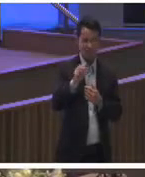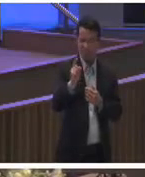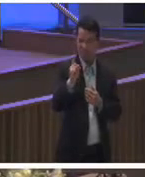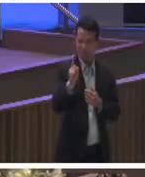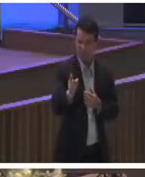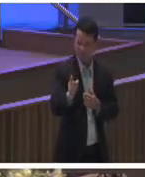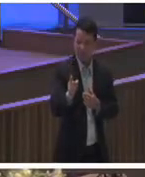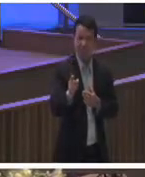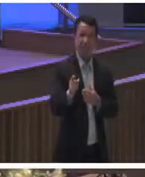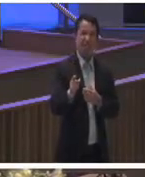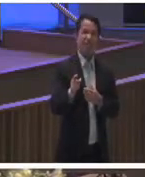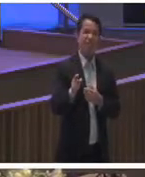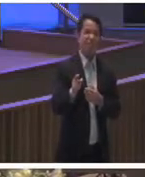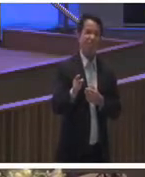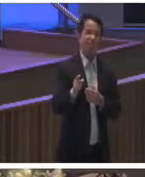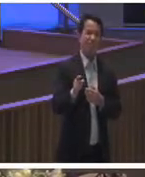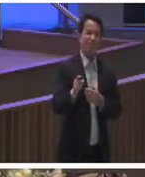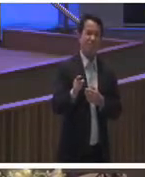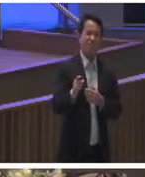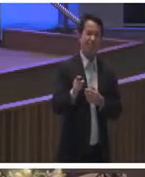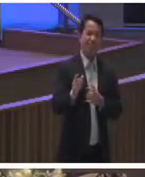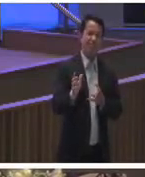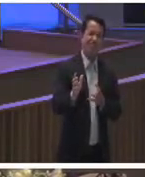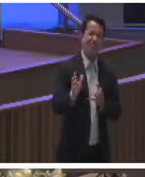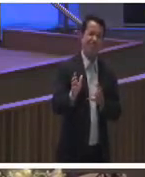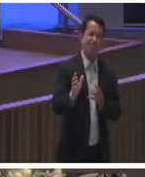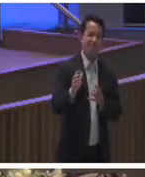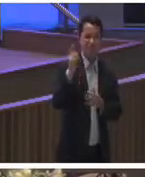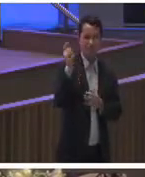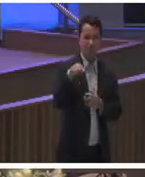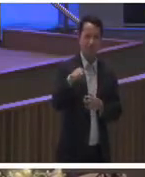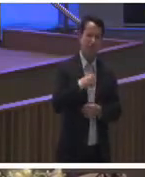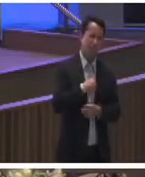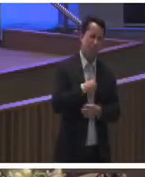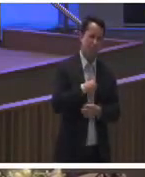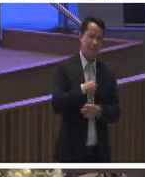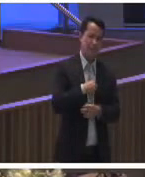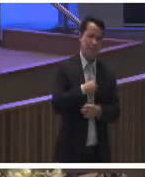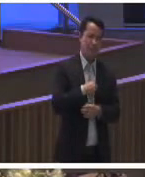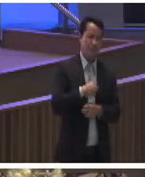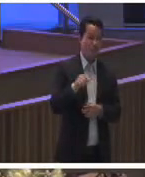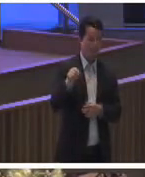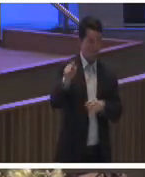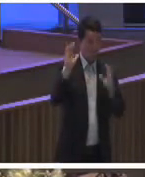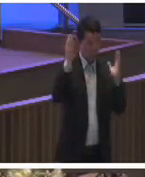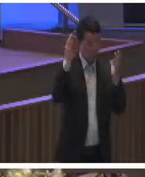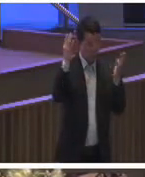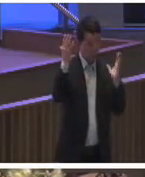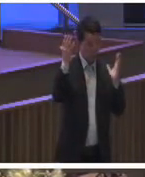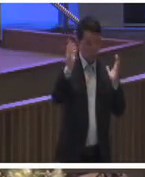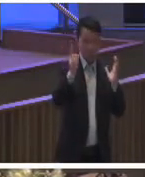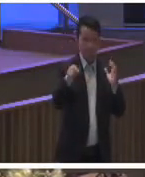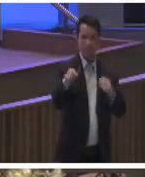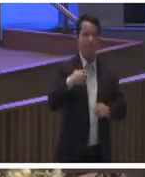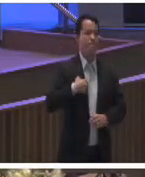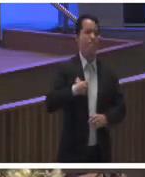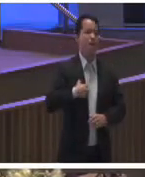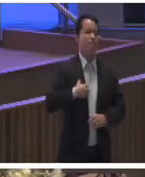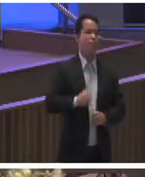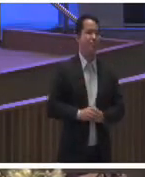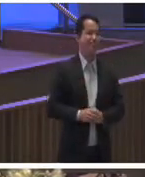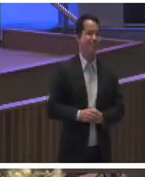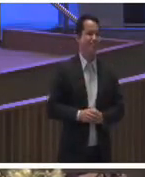Você vai se posicionar diante de uma realidade e não espere aplausos, porque o mundo não